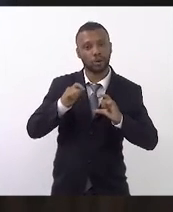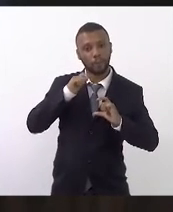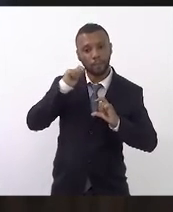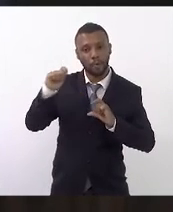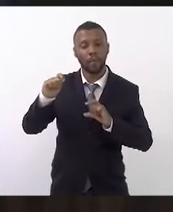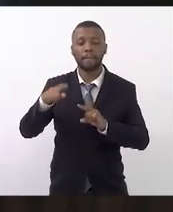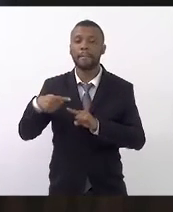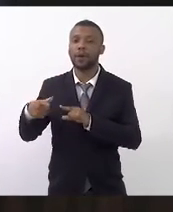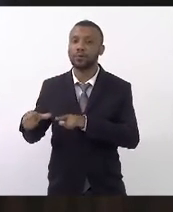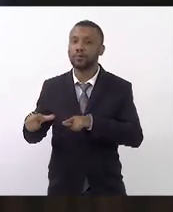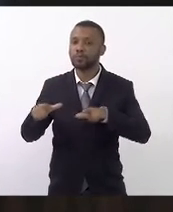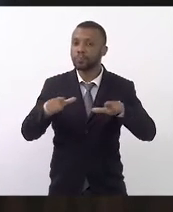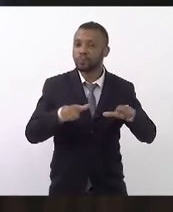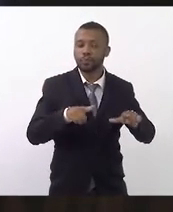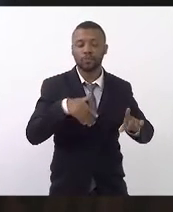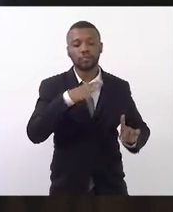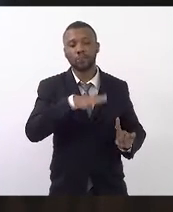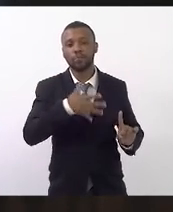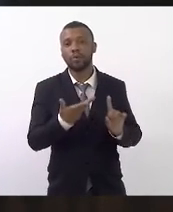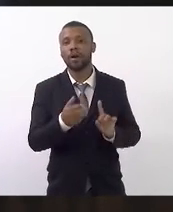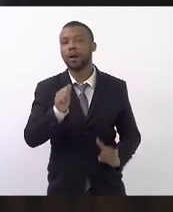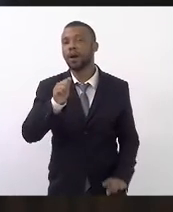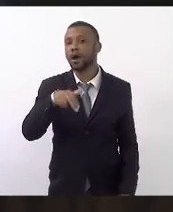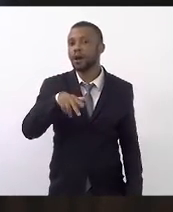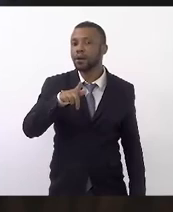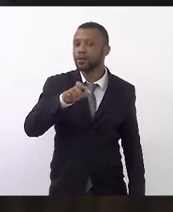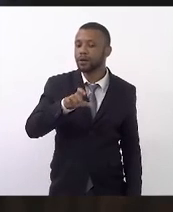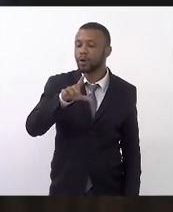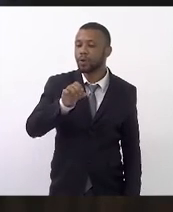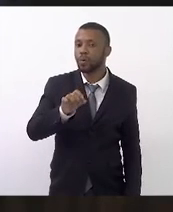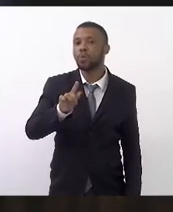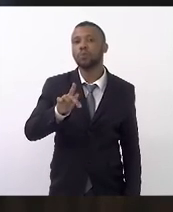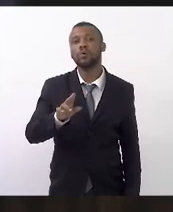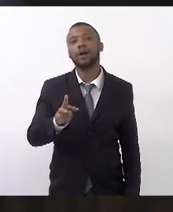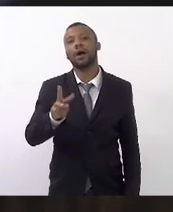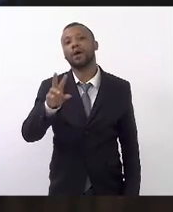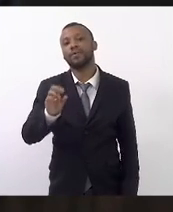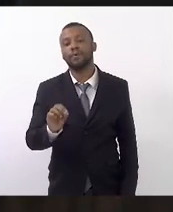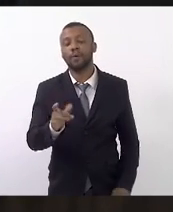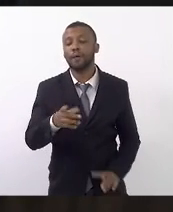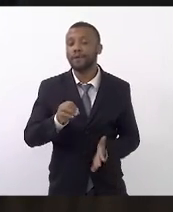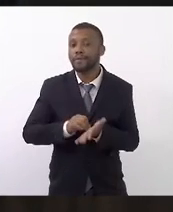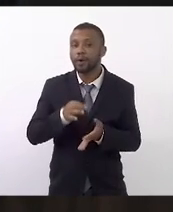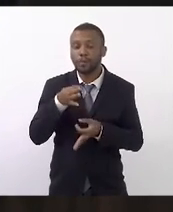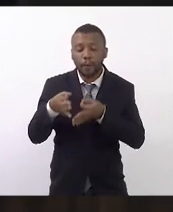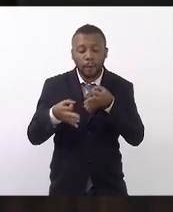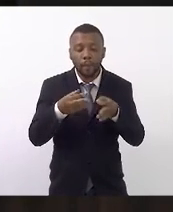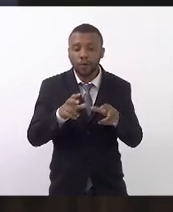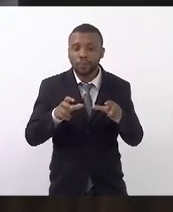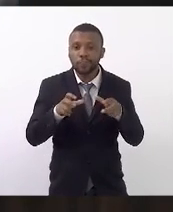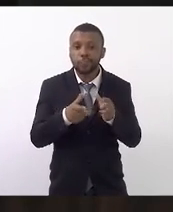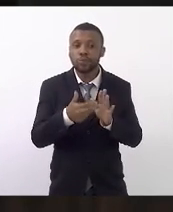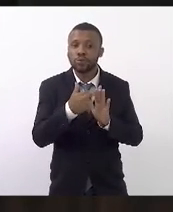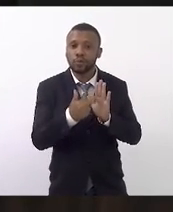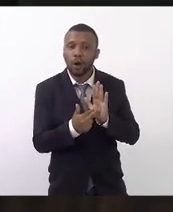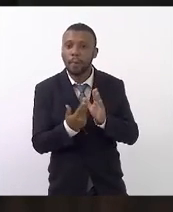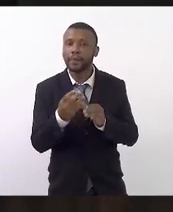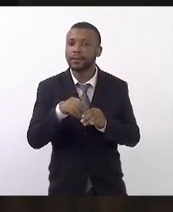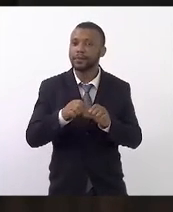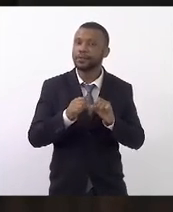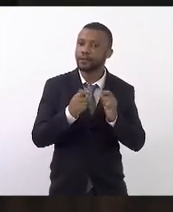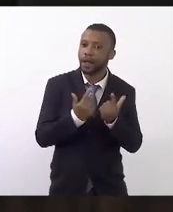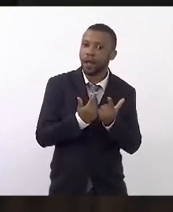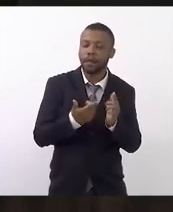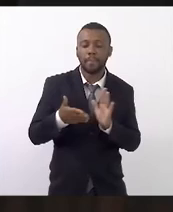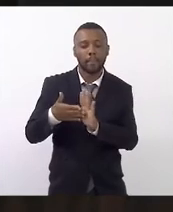diploma, para o senhor Ângelo Gustavo Pereira Nobre. Parecer das comissões de normas internas e proposições